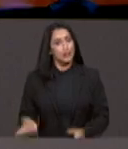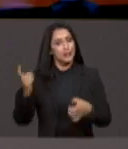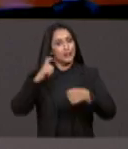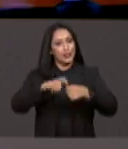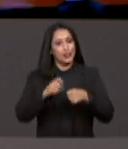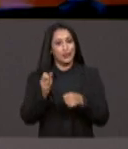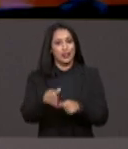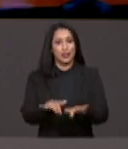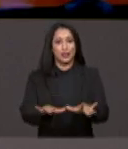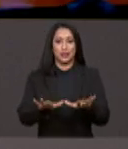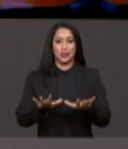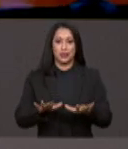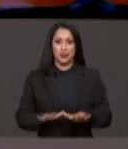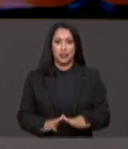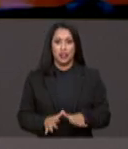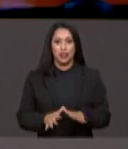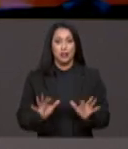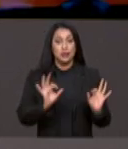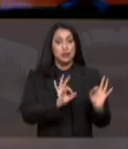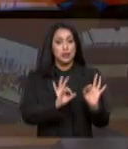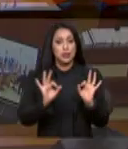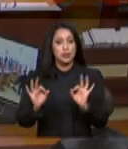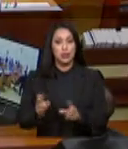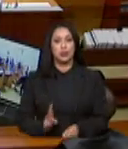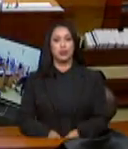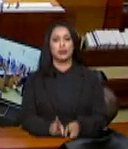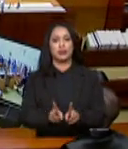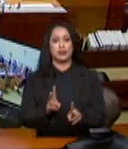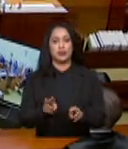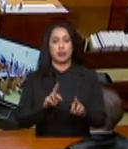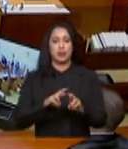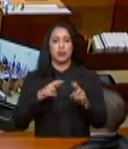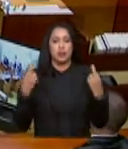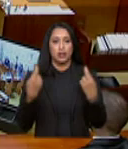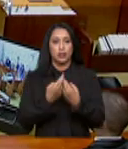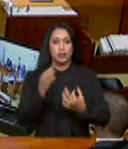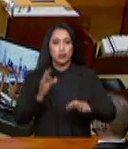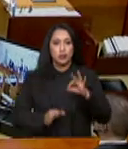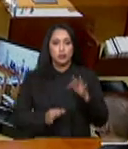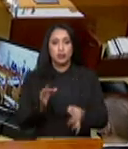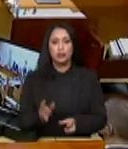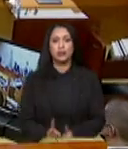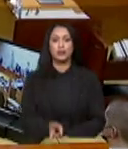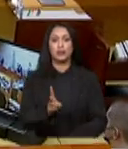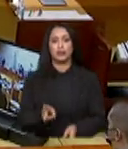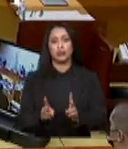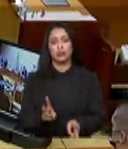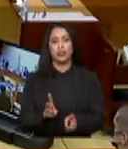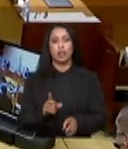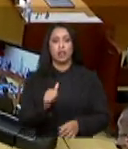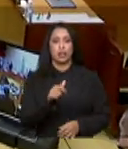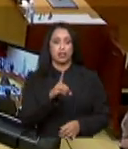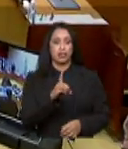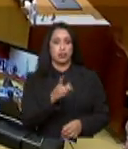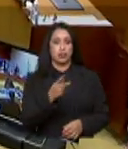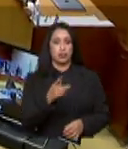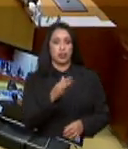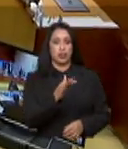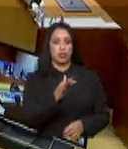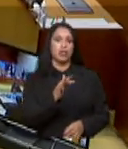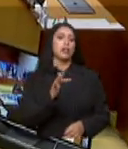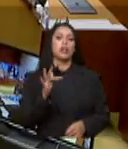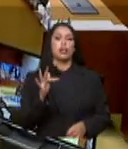Estamos de volta com o Direto do Plenário e vamos acompanhar a segunda parte da sessão desta quarta-feira com a continuação do julgamento da DPF 760